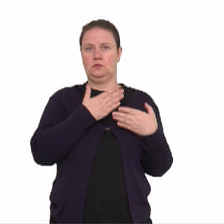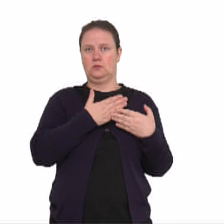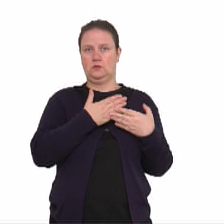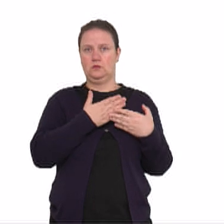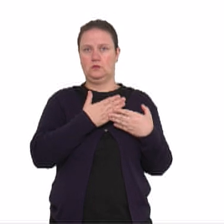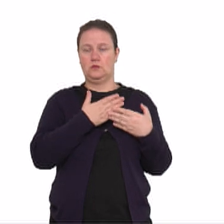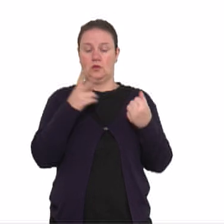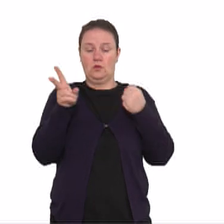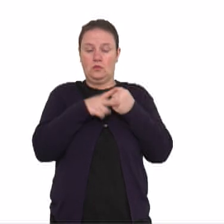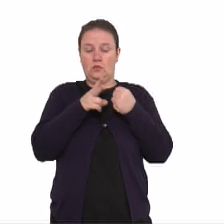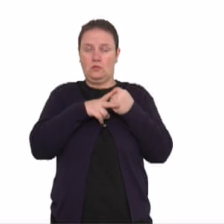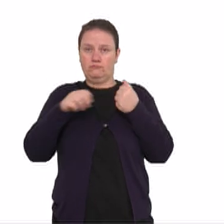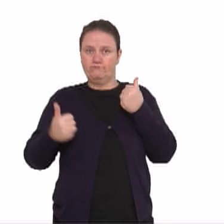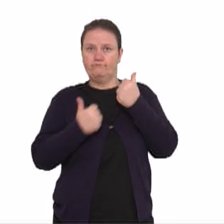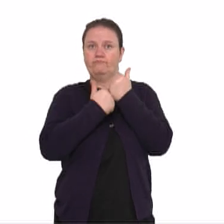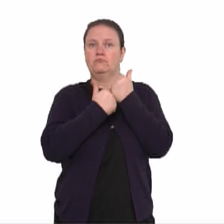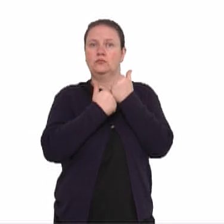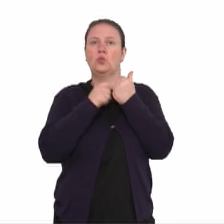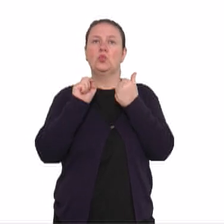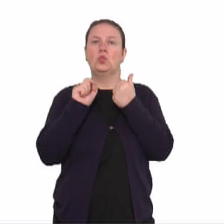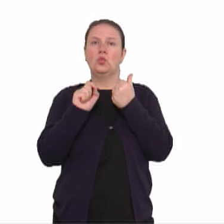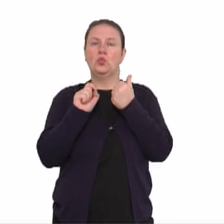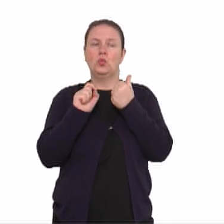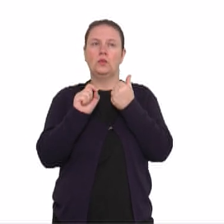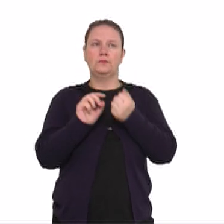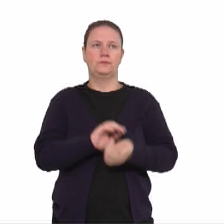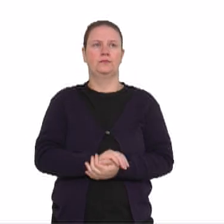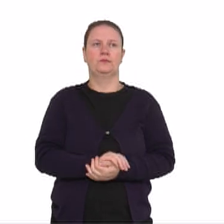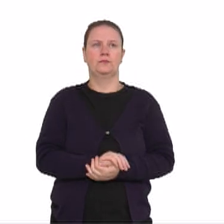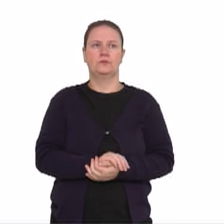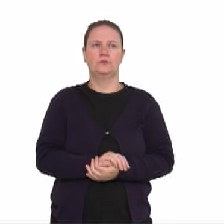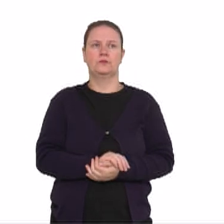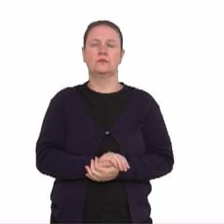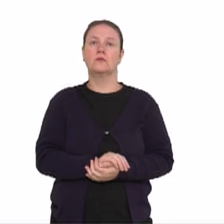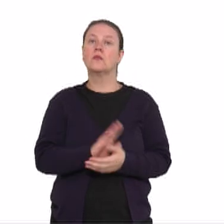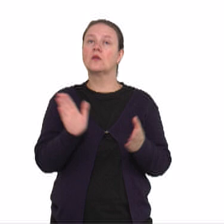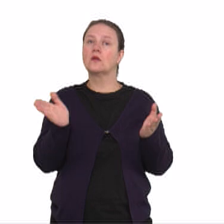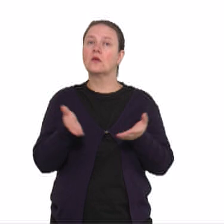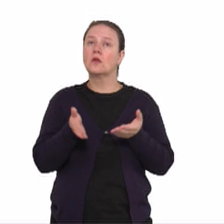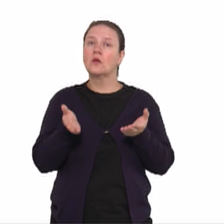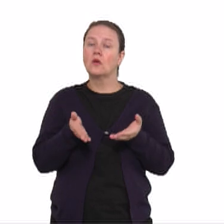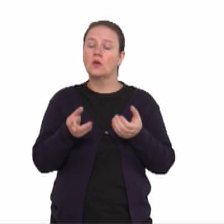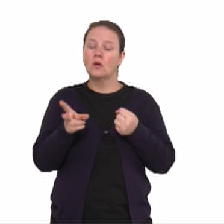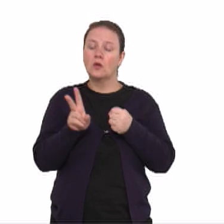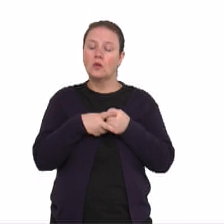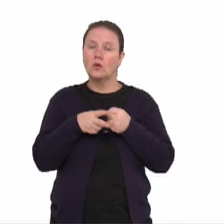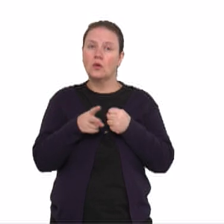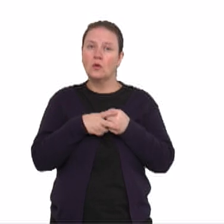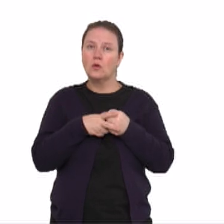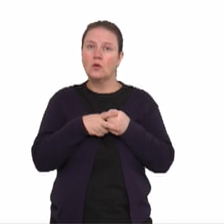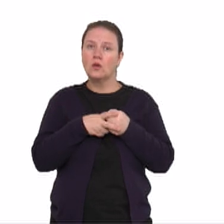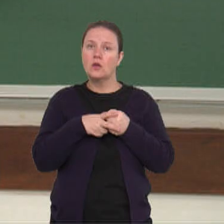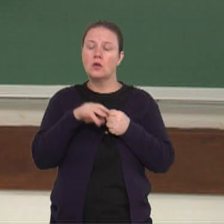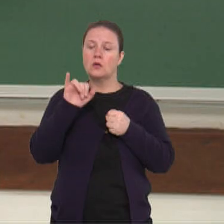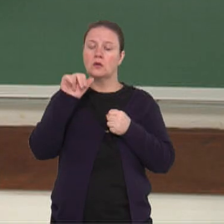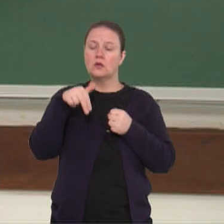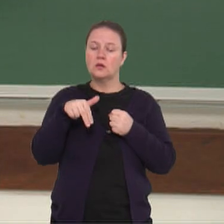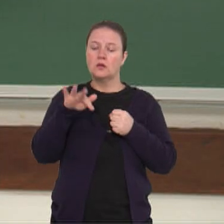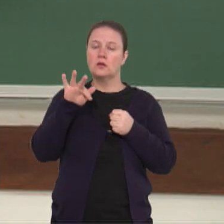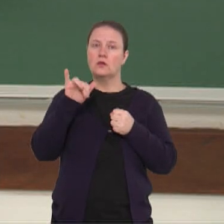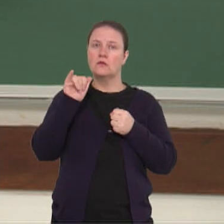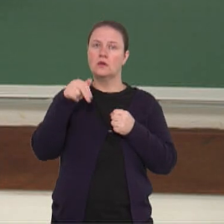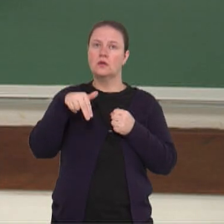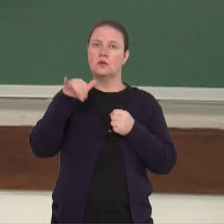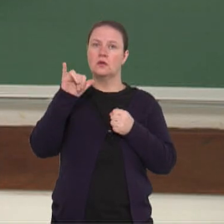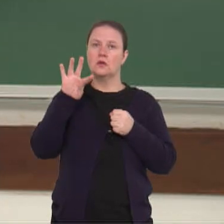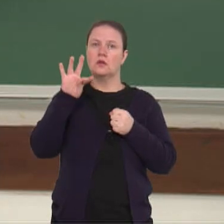Did not, juntando fica didn't. Mais o verbo no infinitivo sem o to. Como assim? Por exemplo,